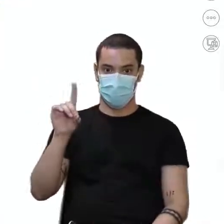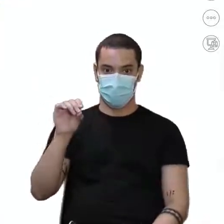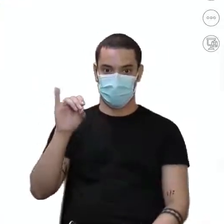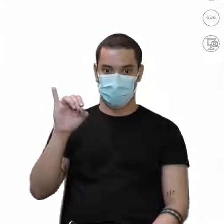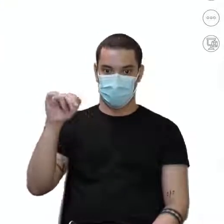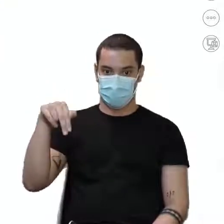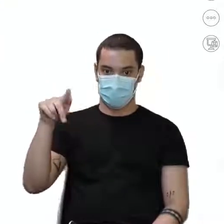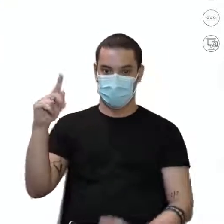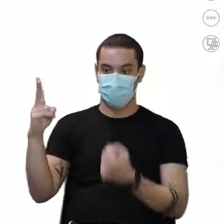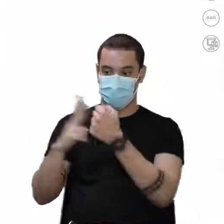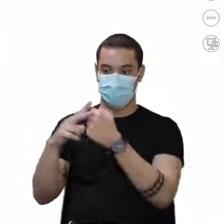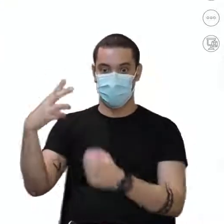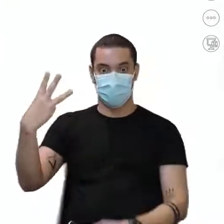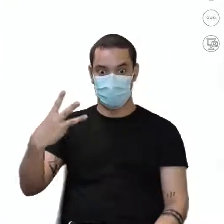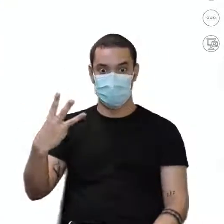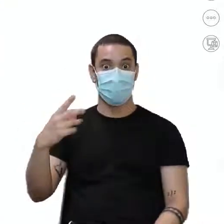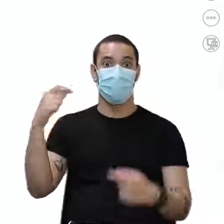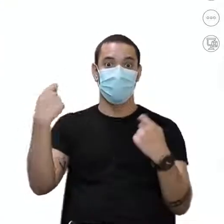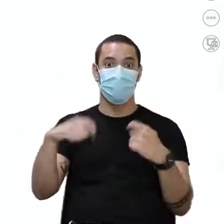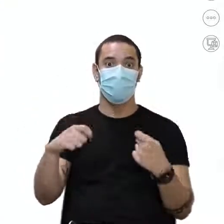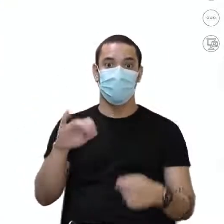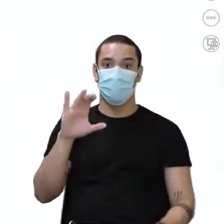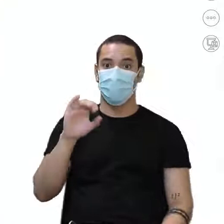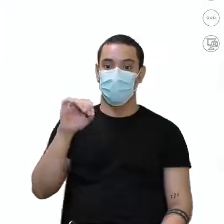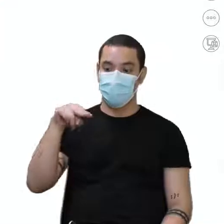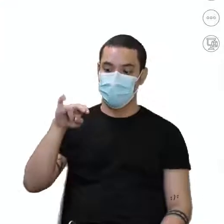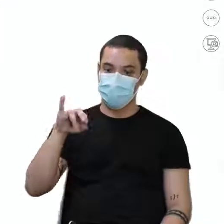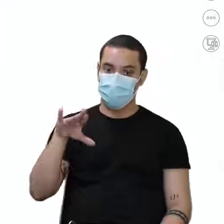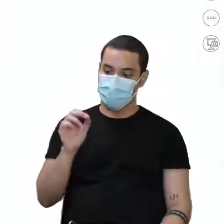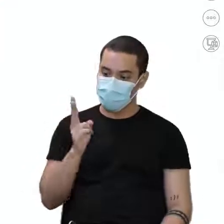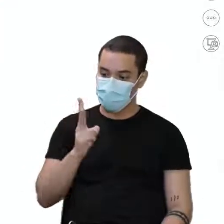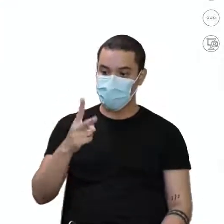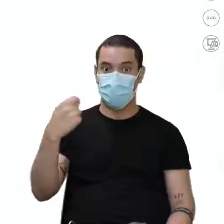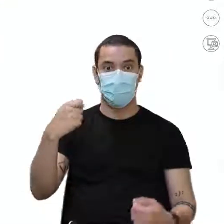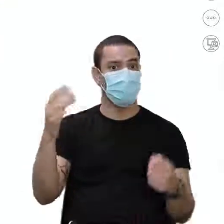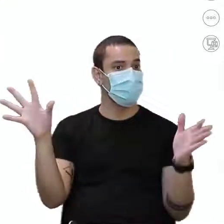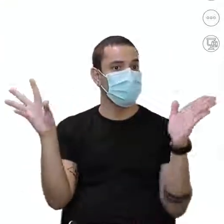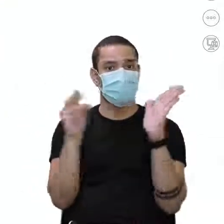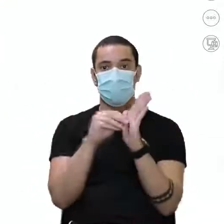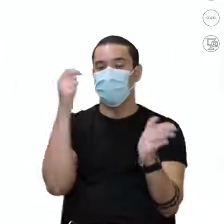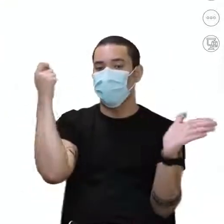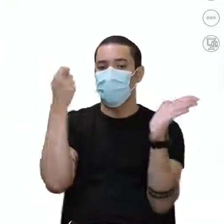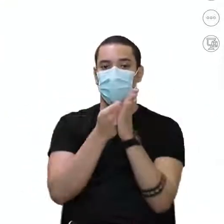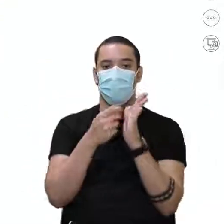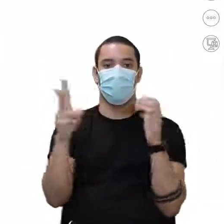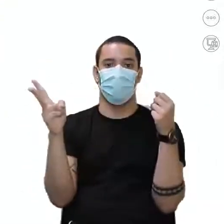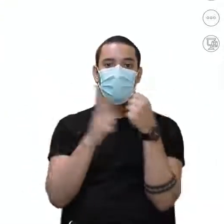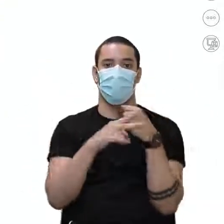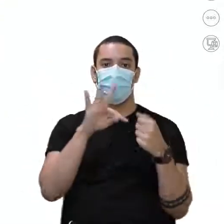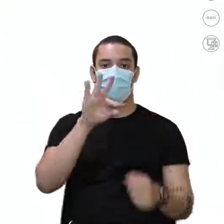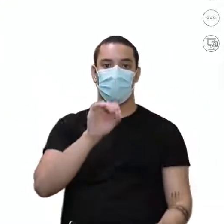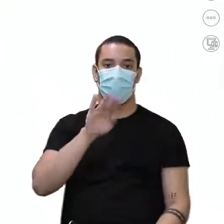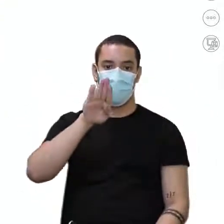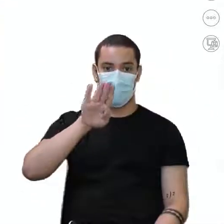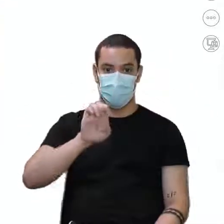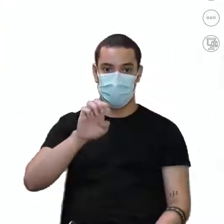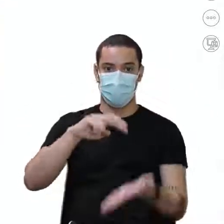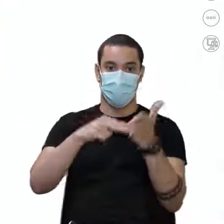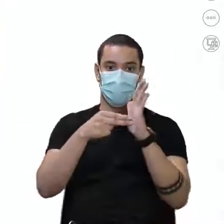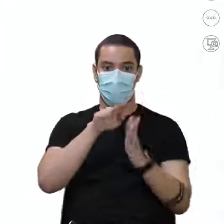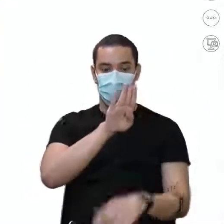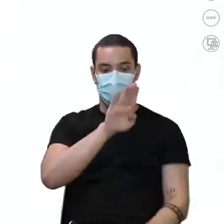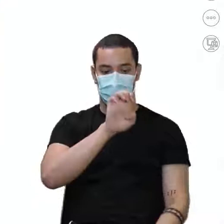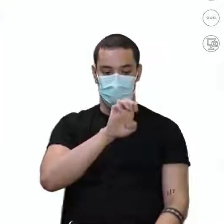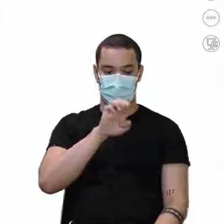tempo contínuo sem o verbo to be, tá bom? E o doing, porque vem o meu verbo to do, meu verbo